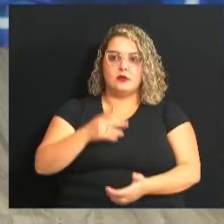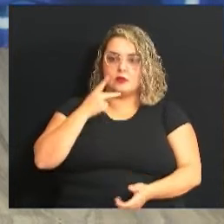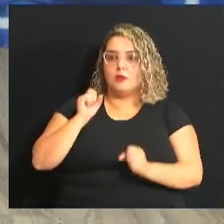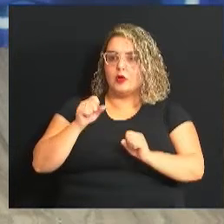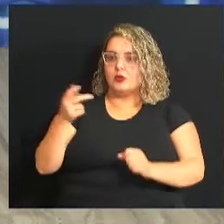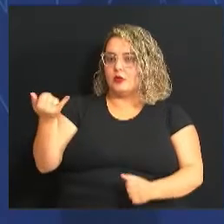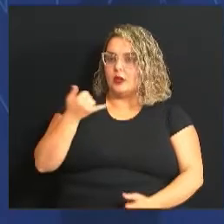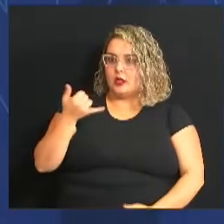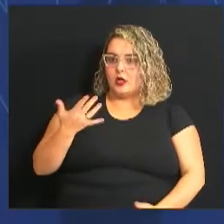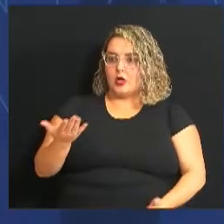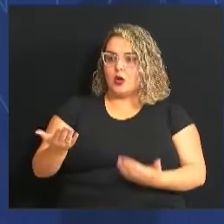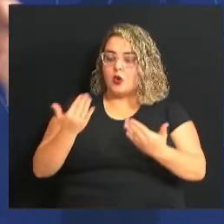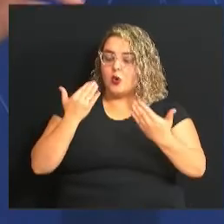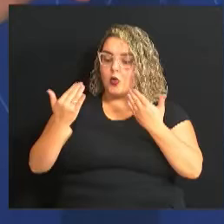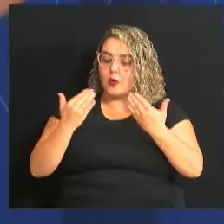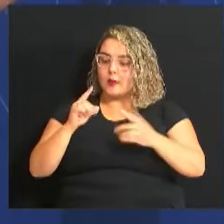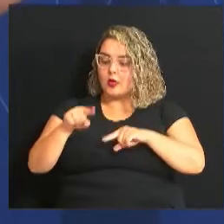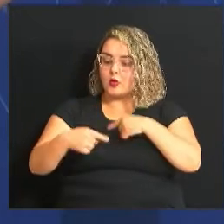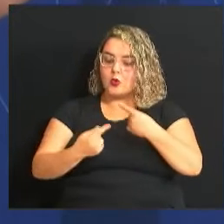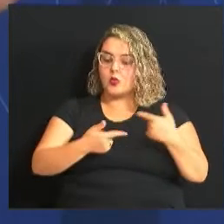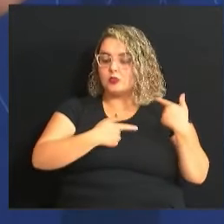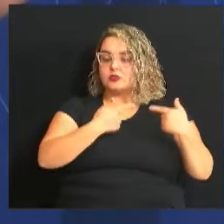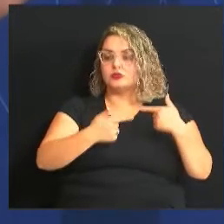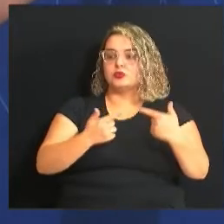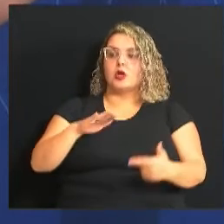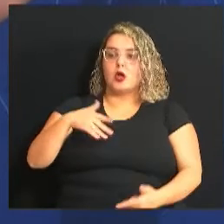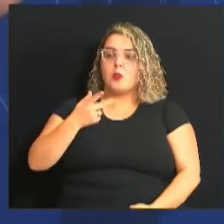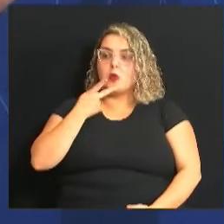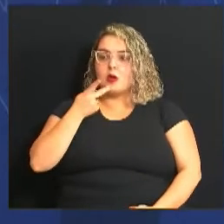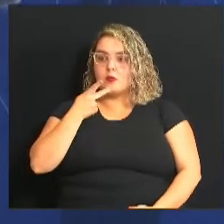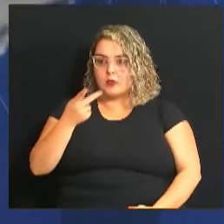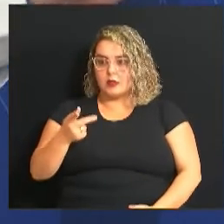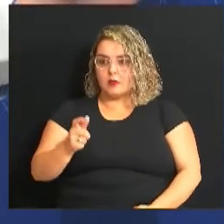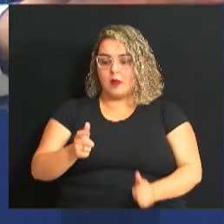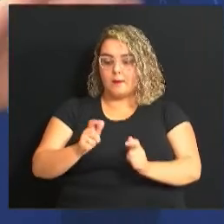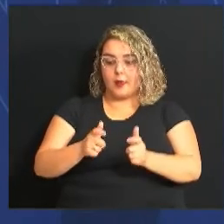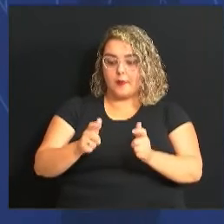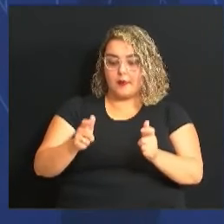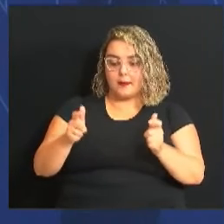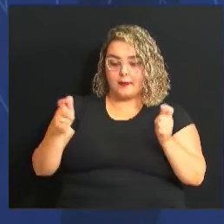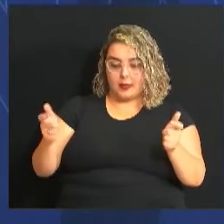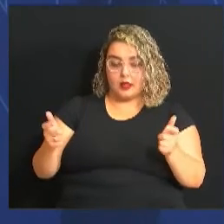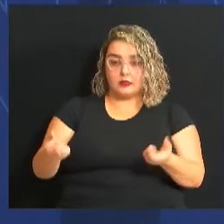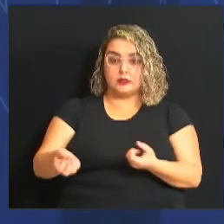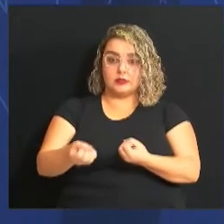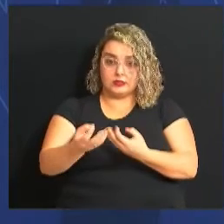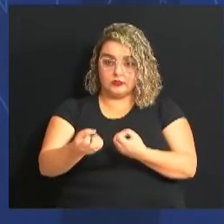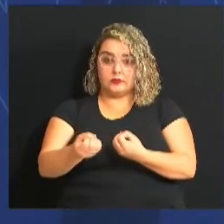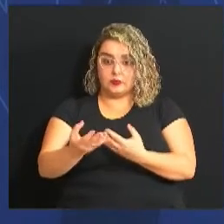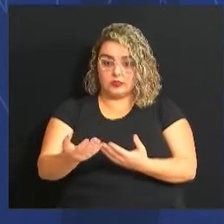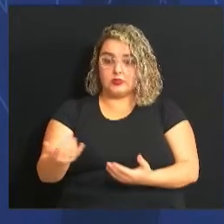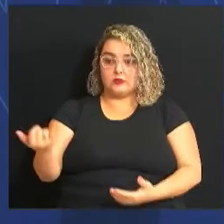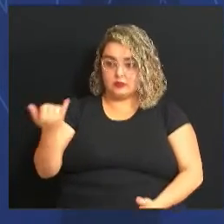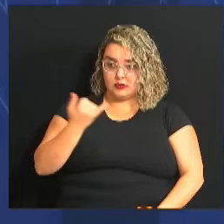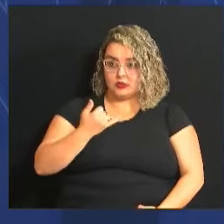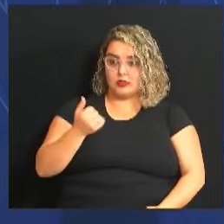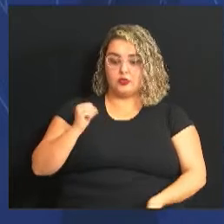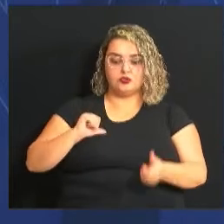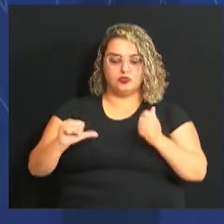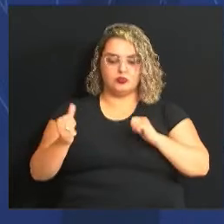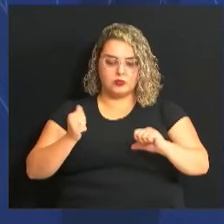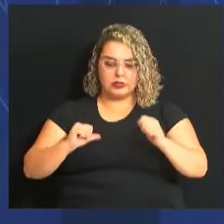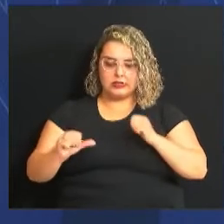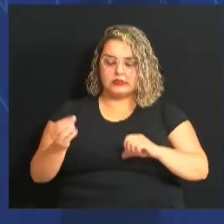Miguel, comparando com outras gerações, quando a gente fala deste aumento, então, deste dado que você deu agora, sobre ansiedade,